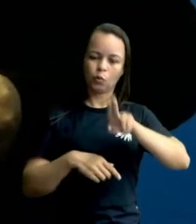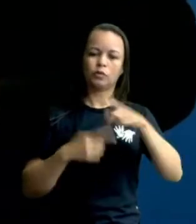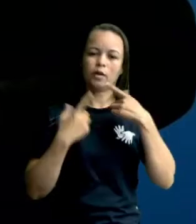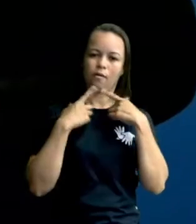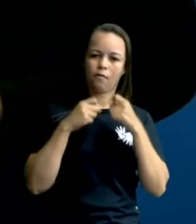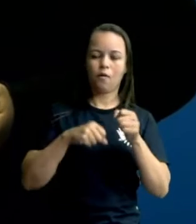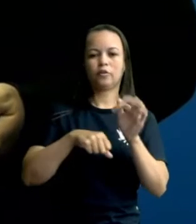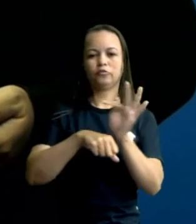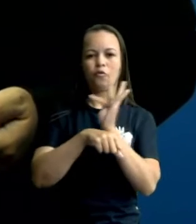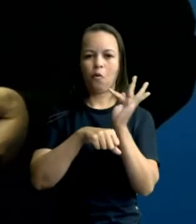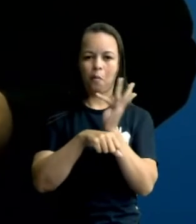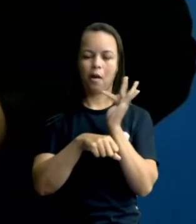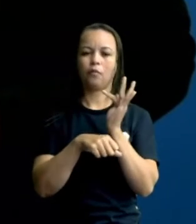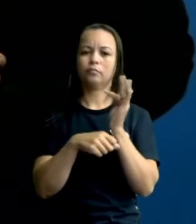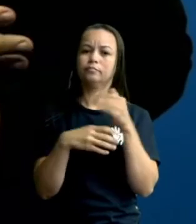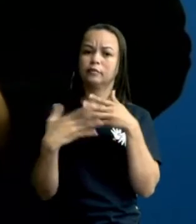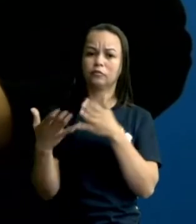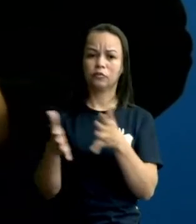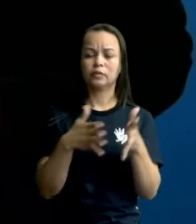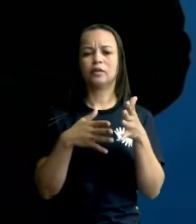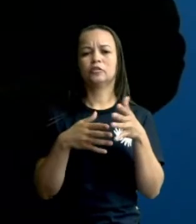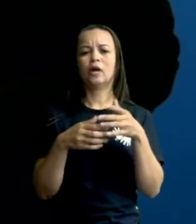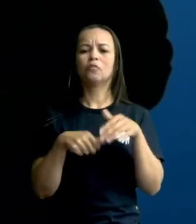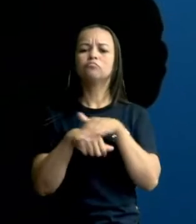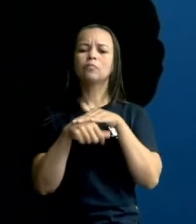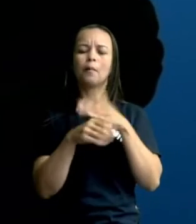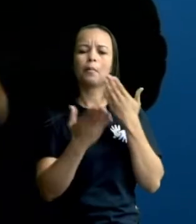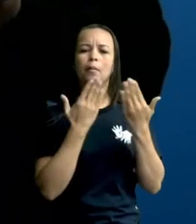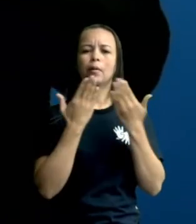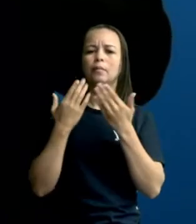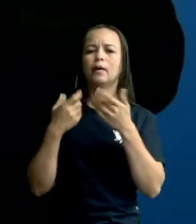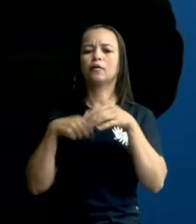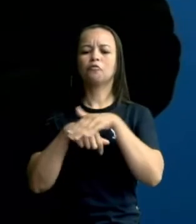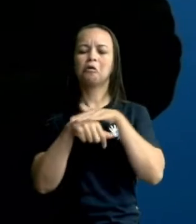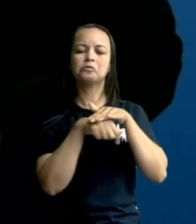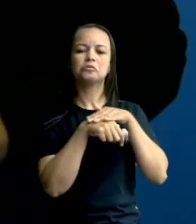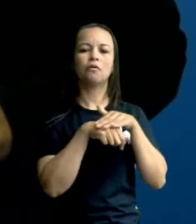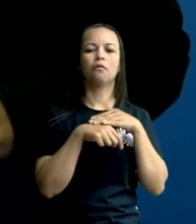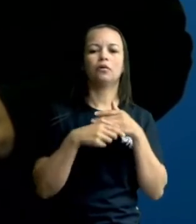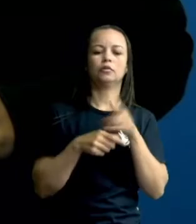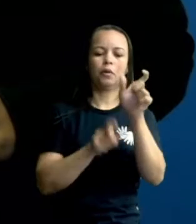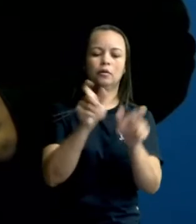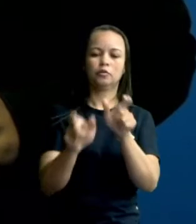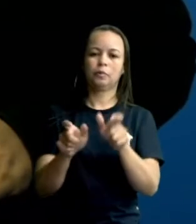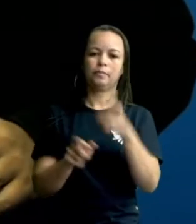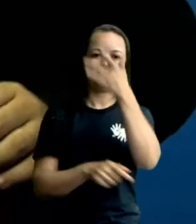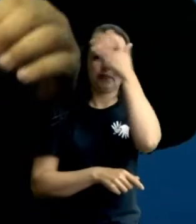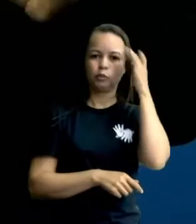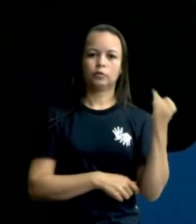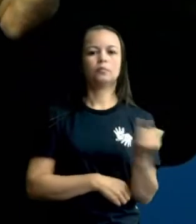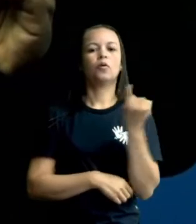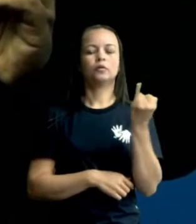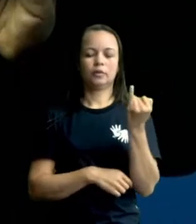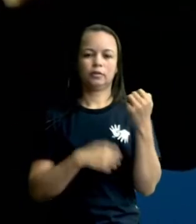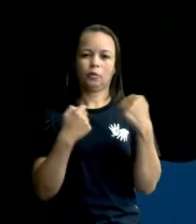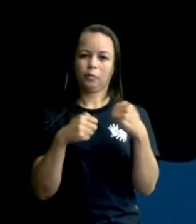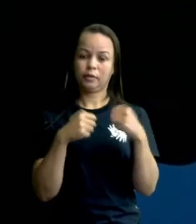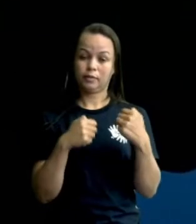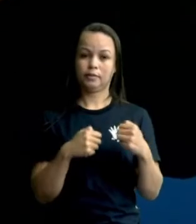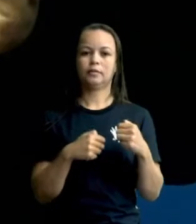gente? Já que é um discurso político, você está falando para uma gama de pessoas, vou utilizar a linguagem formal.